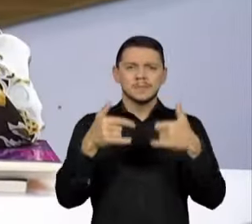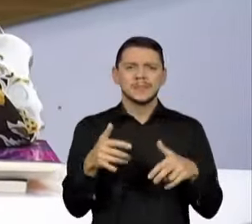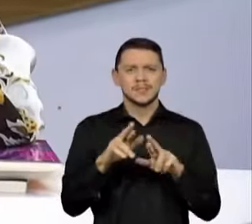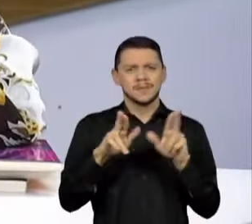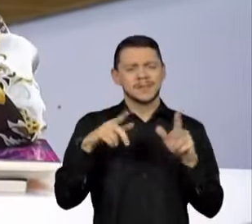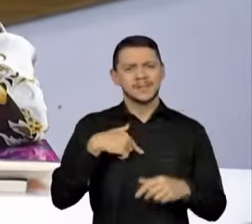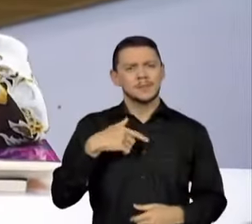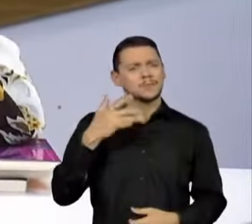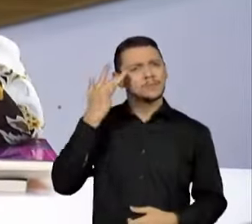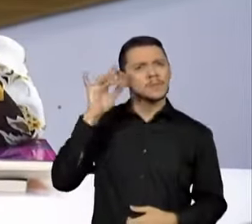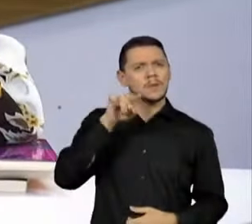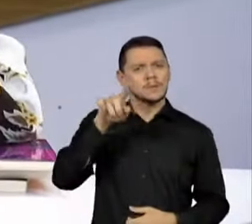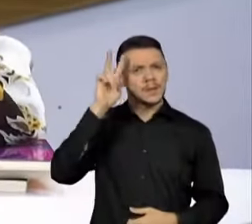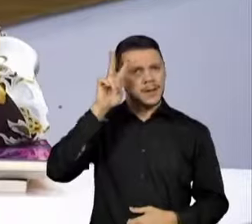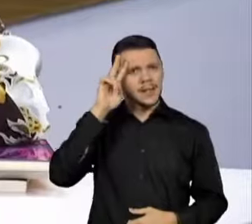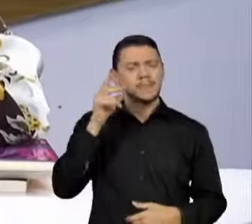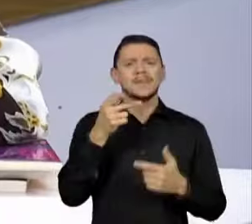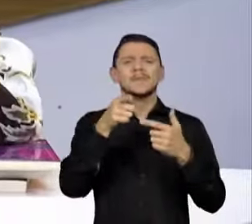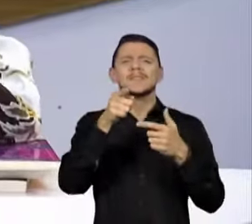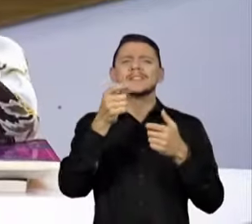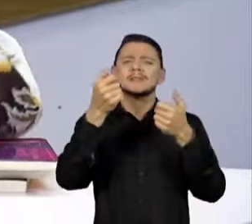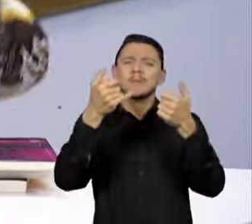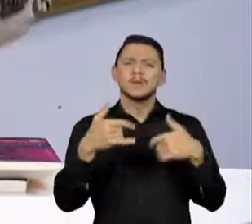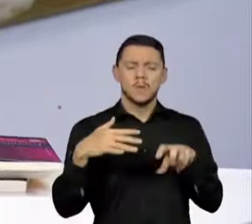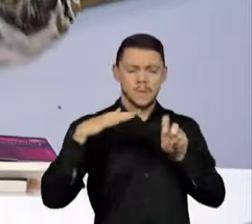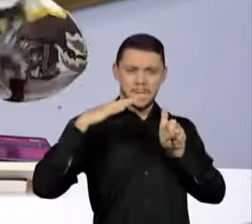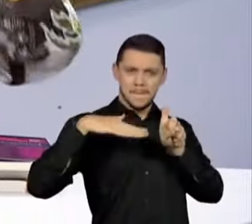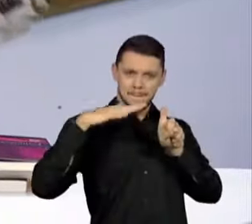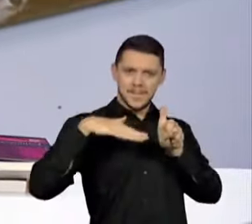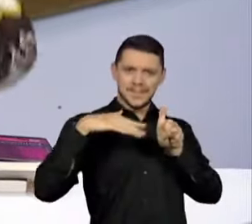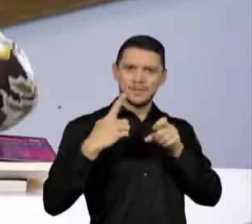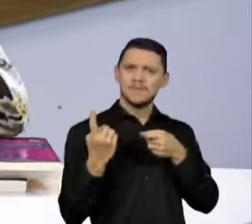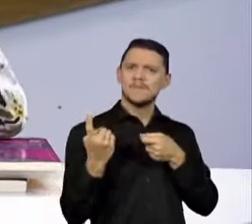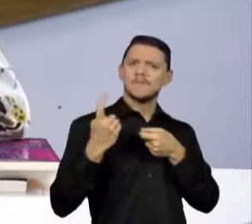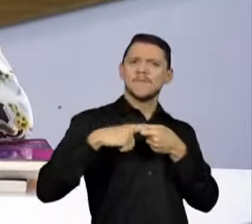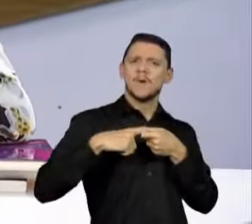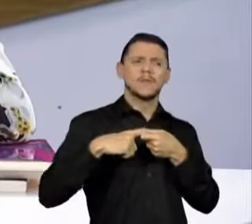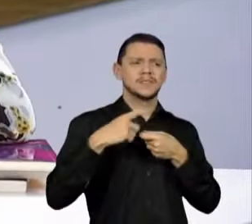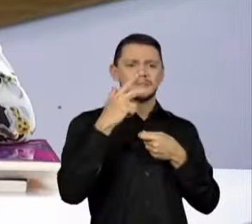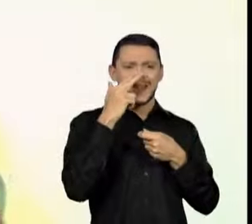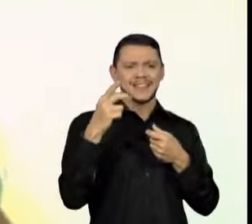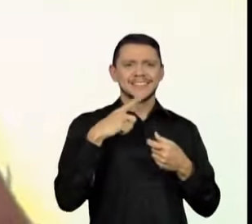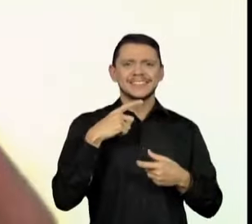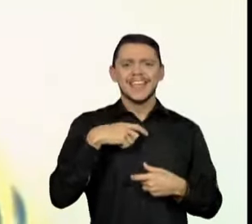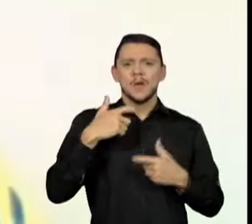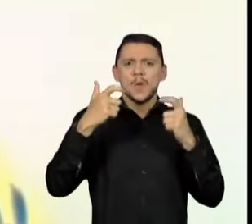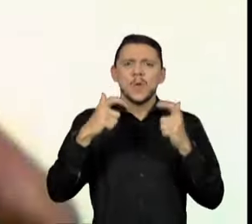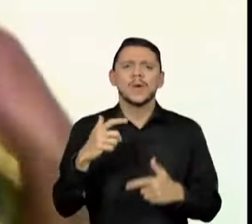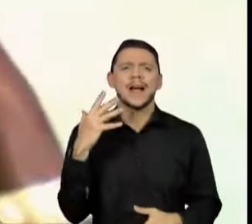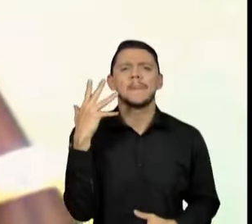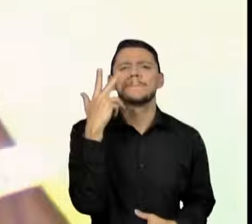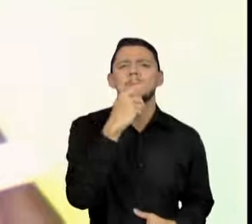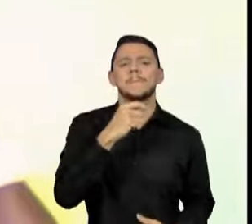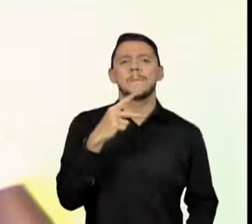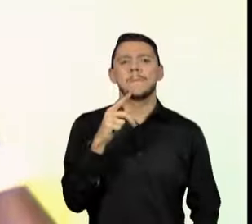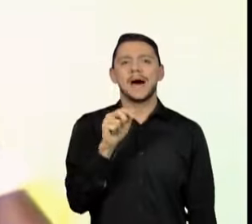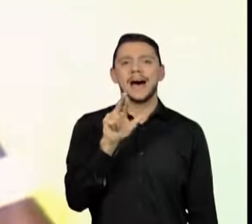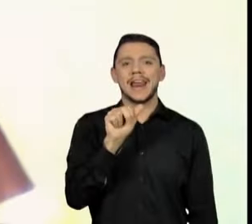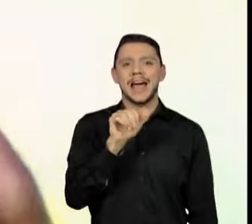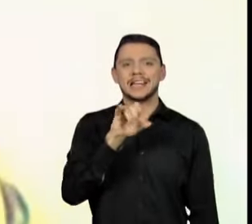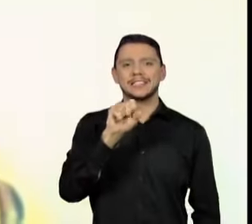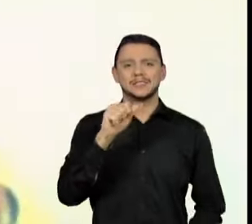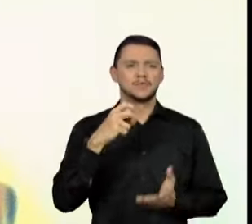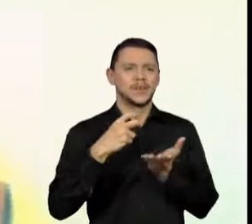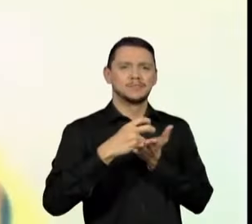nossa. Você fala que o nosso mito não volta, não foi expulso do paraíso. Então, eu